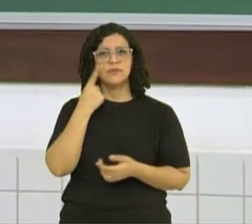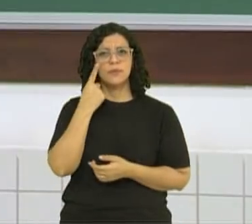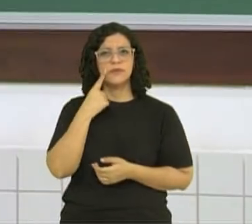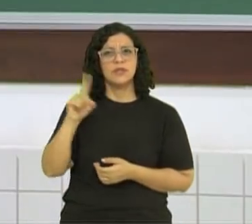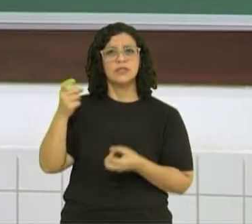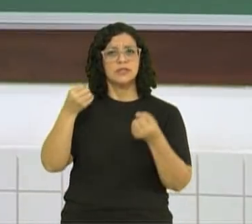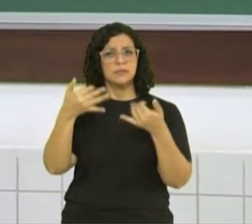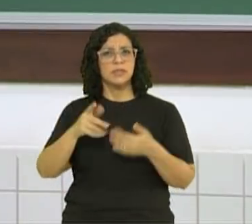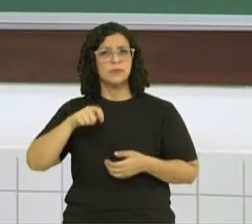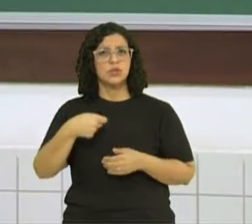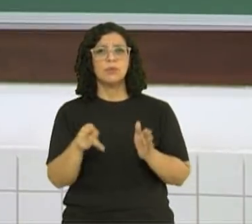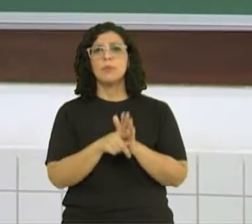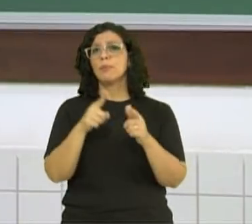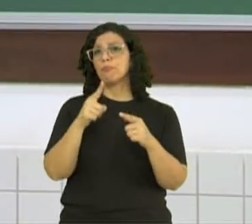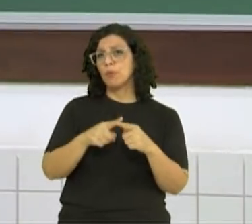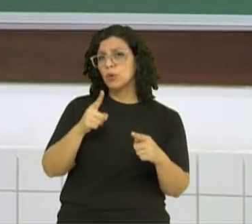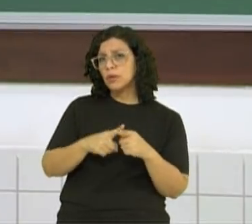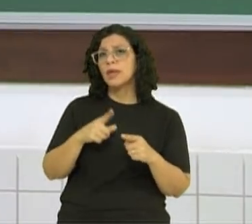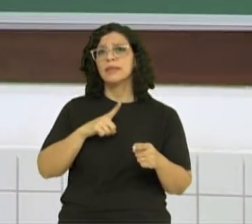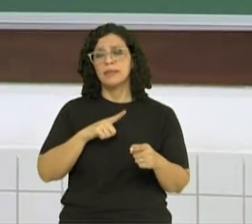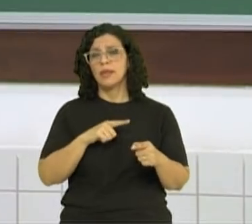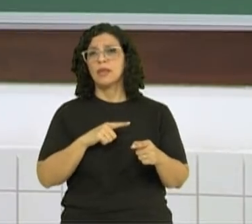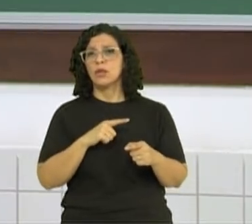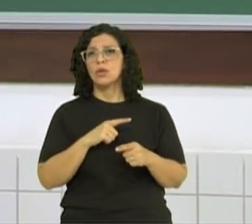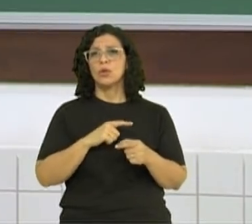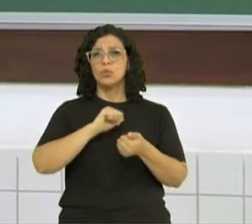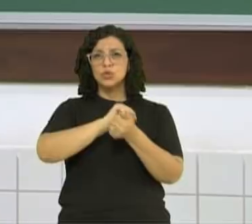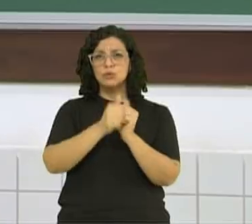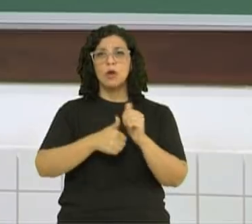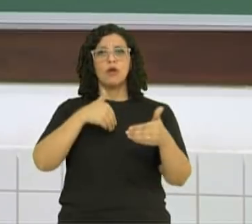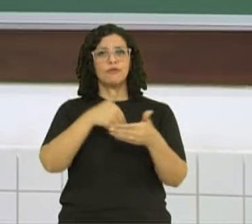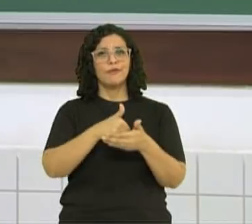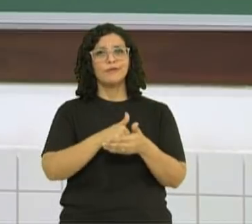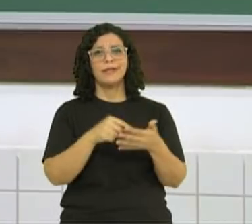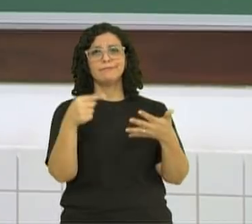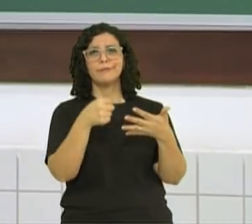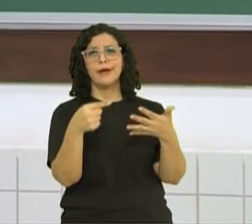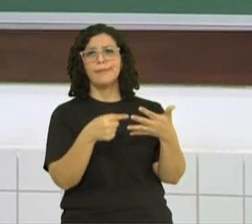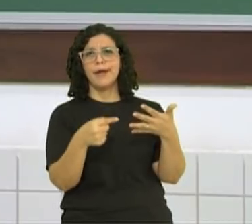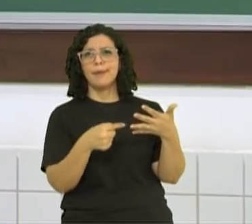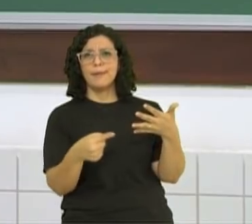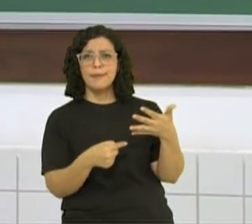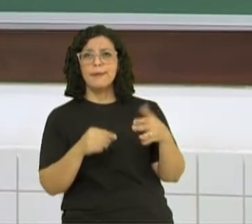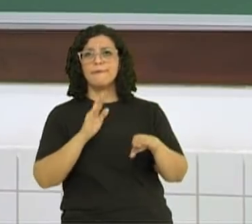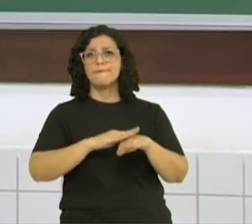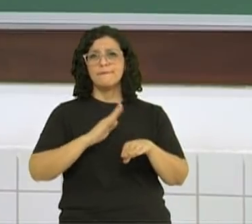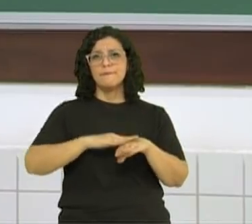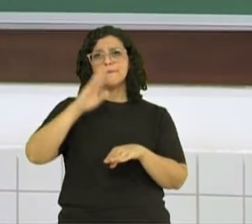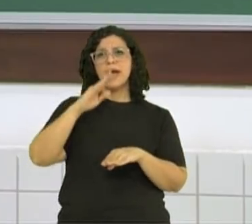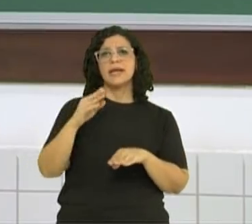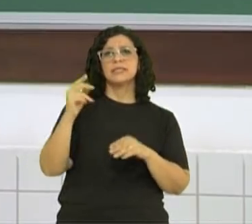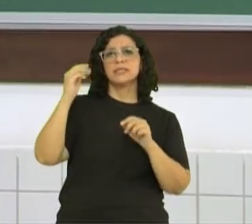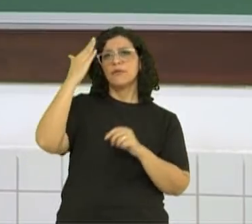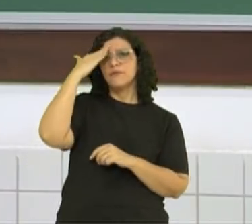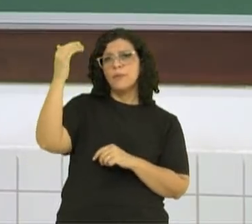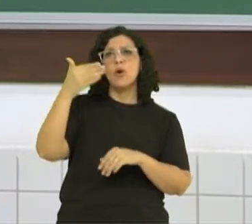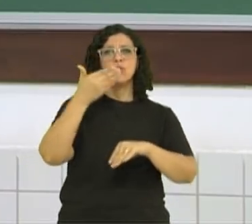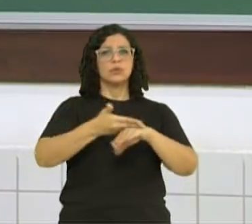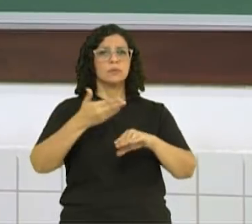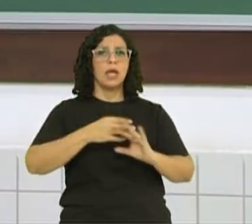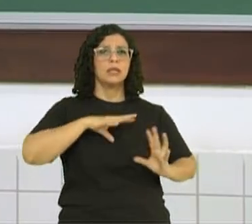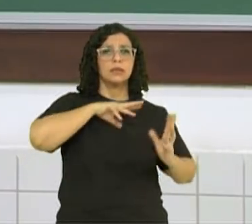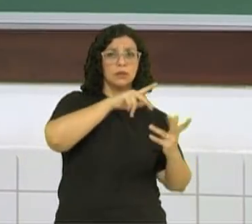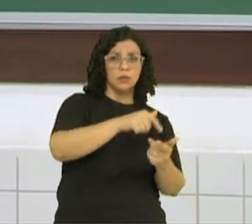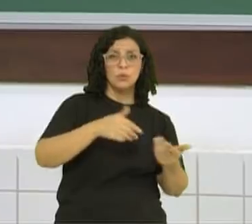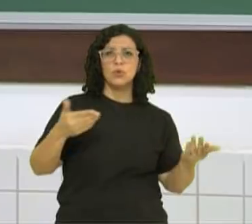então já falamos sobre o porquê, né? São vários motivos que colocamos aqui, tem mais motivos ali que levam o futebol a ser tão popular, a ser tão praticado. Então